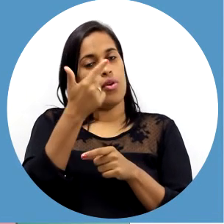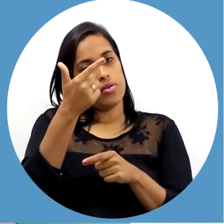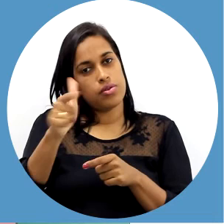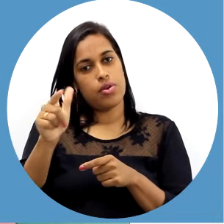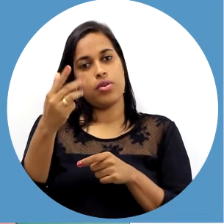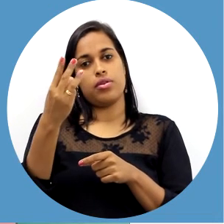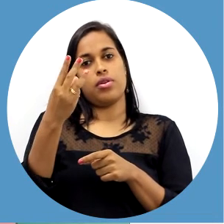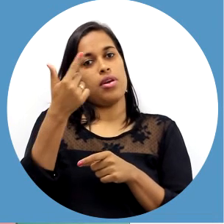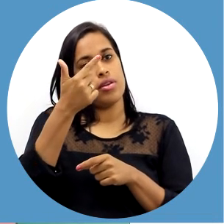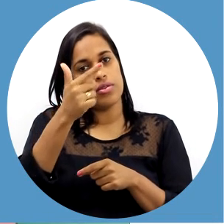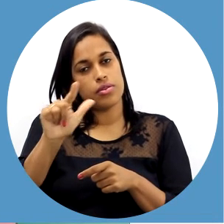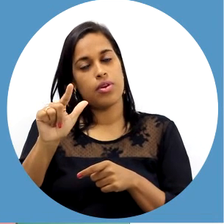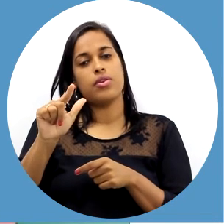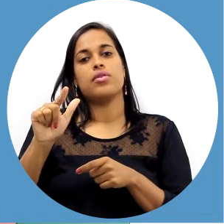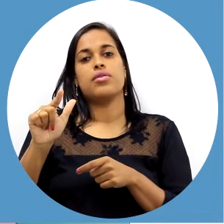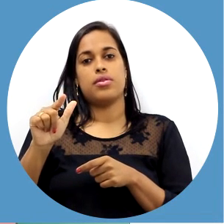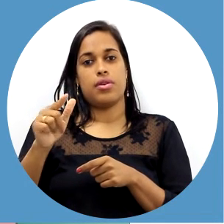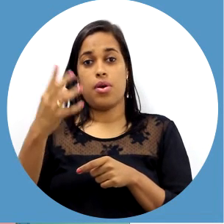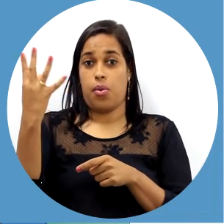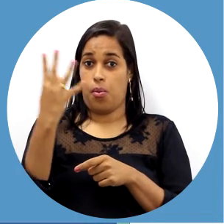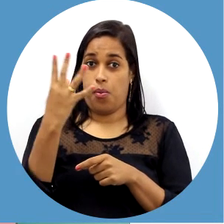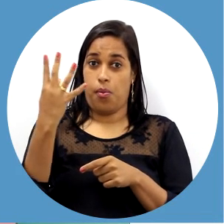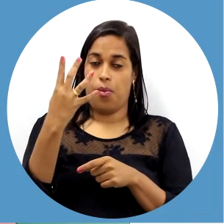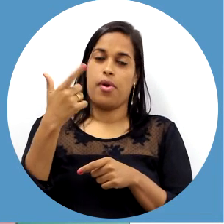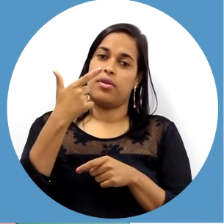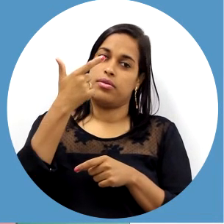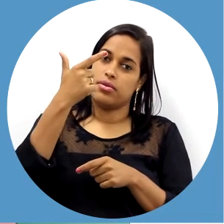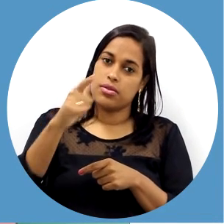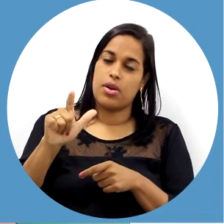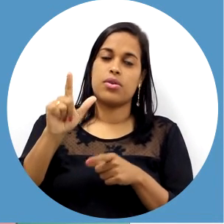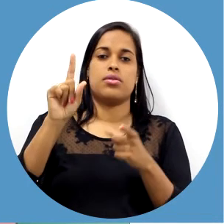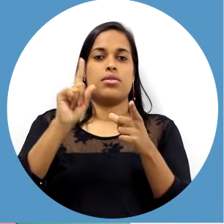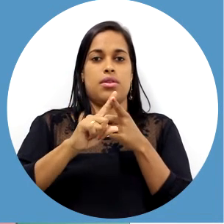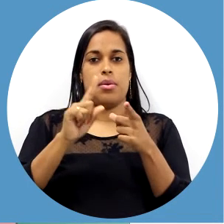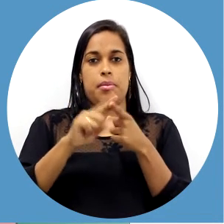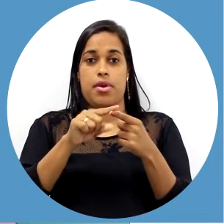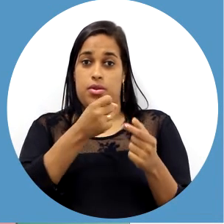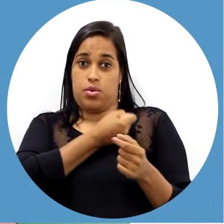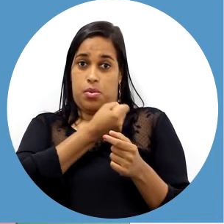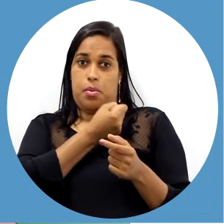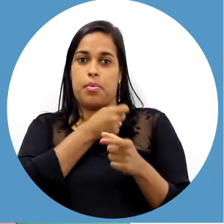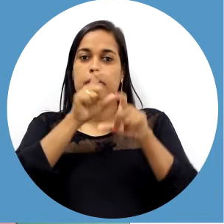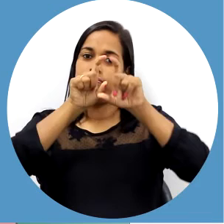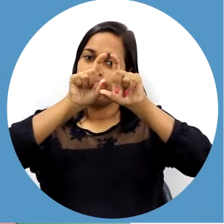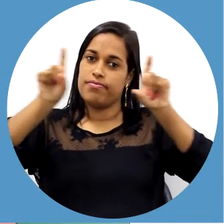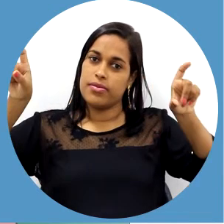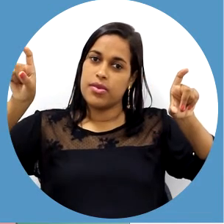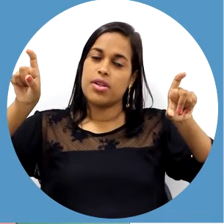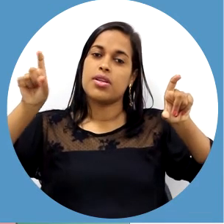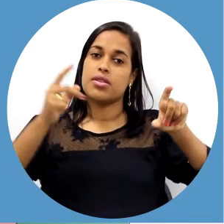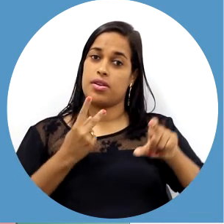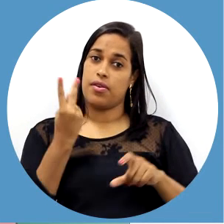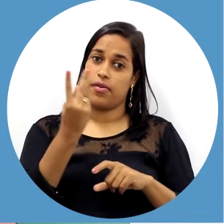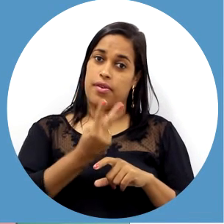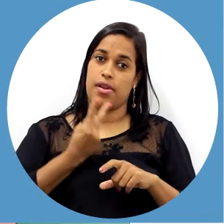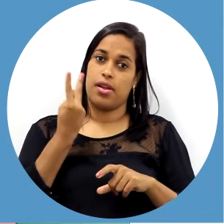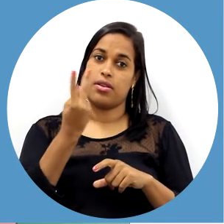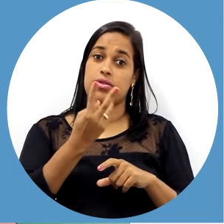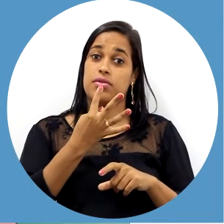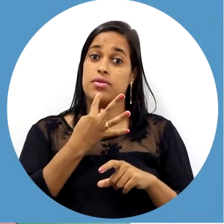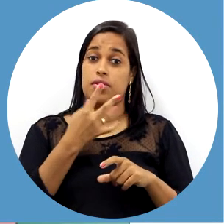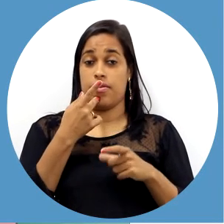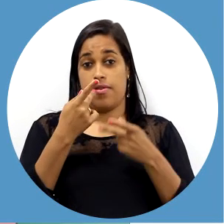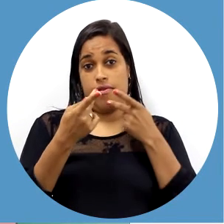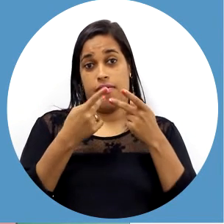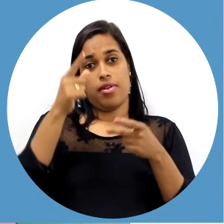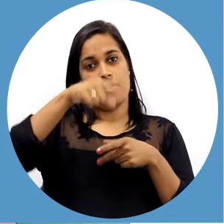o número 2 a próxima sequência, o número 3 a próxima sequência e o número 4 a próxima sequência de bits. Os endereços